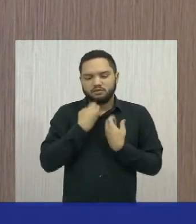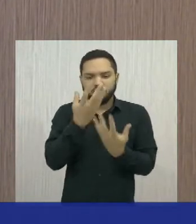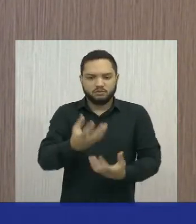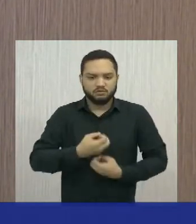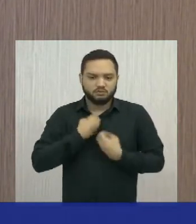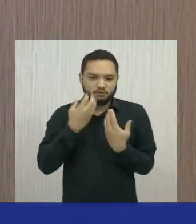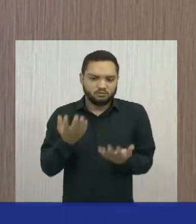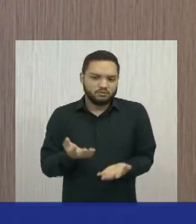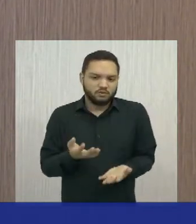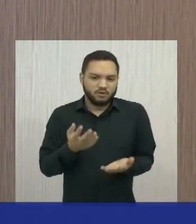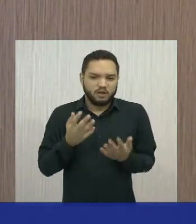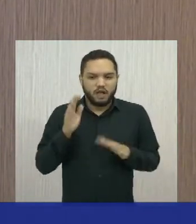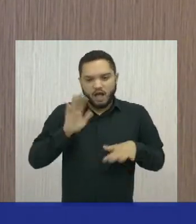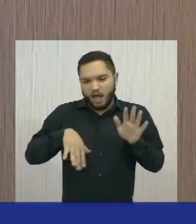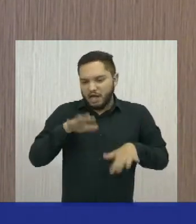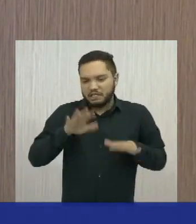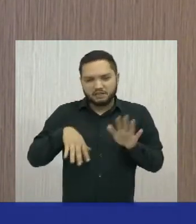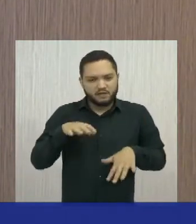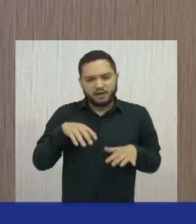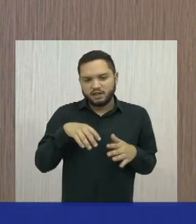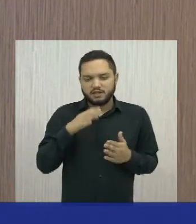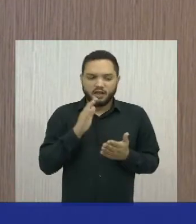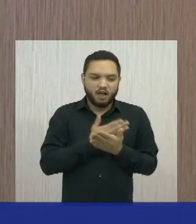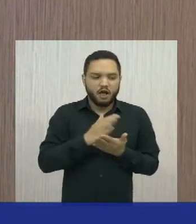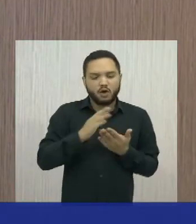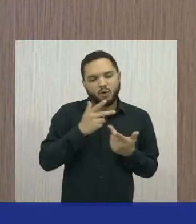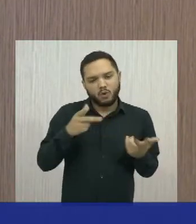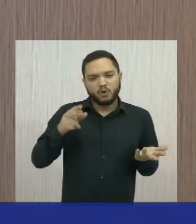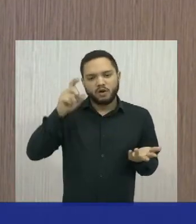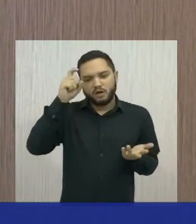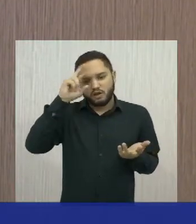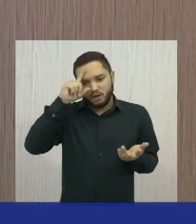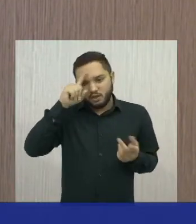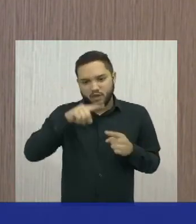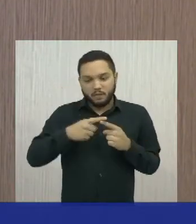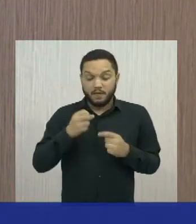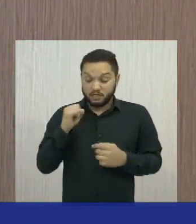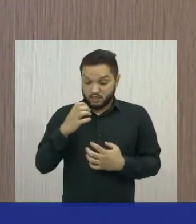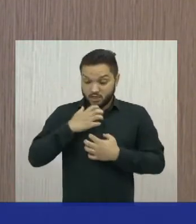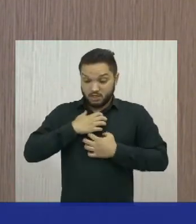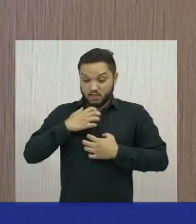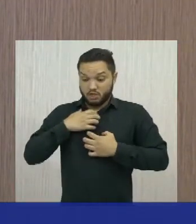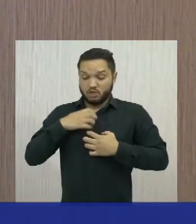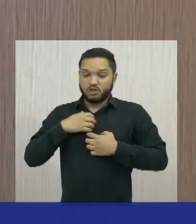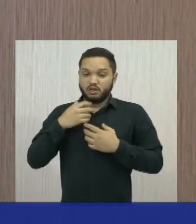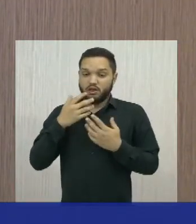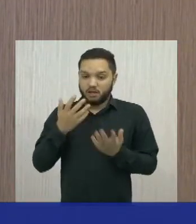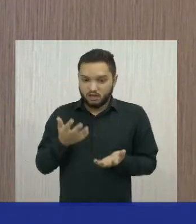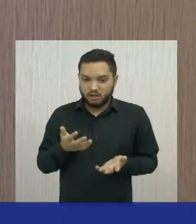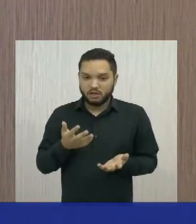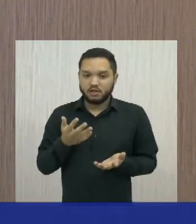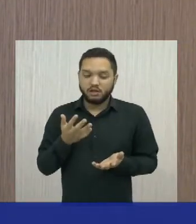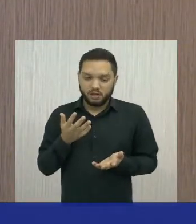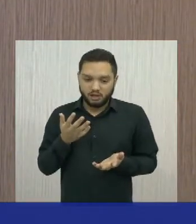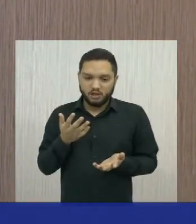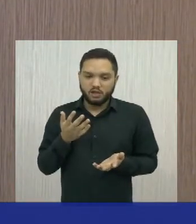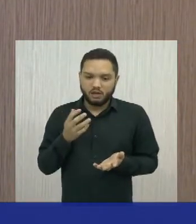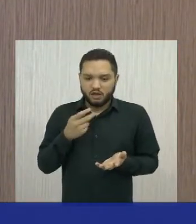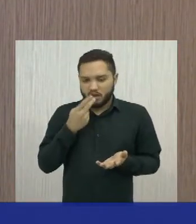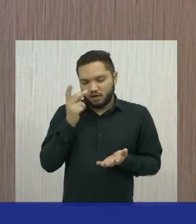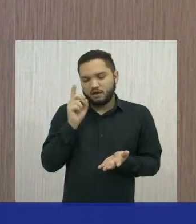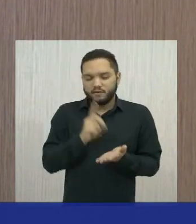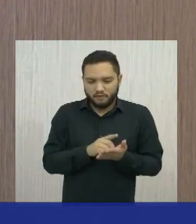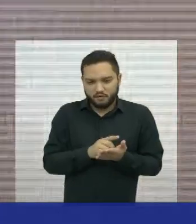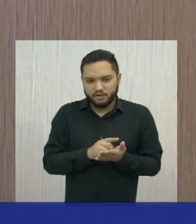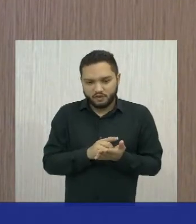significa que aquilo é toda a verdade. Mas quando a gente fala movido pelos sentimentos, elas movem as percepções das